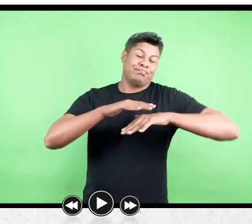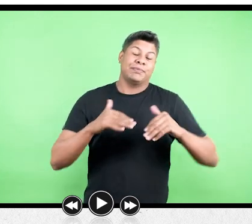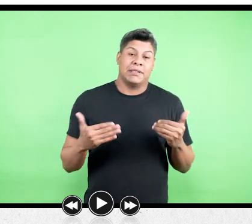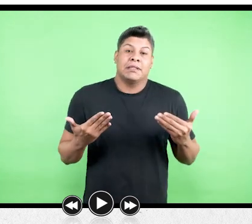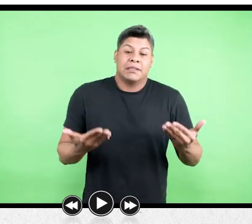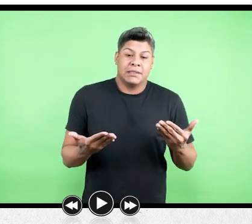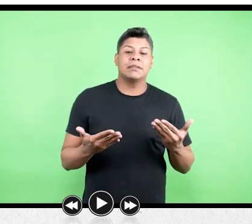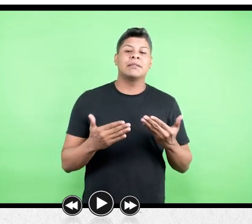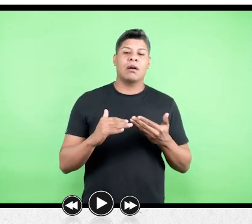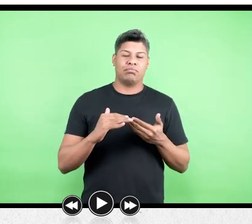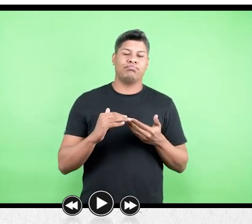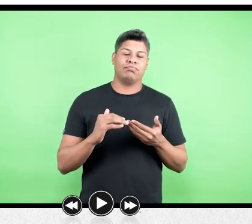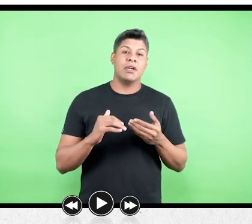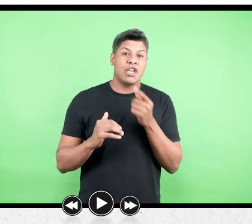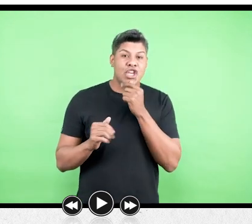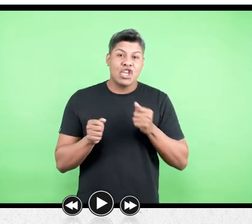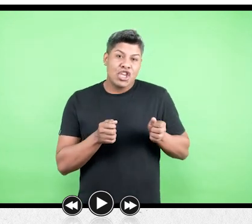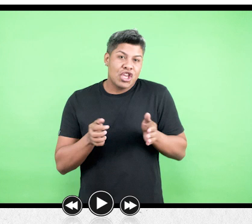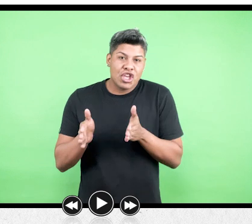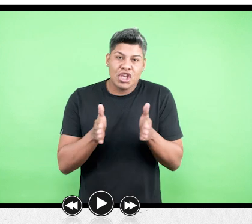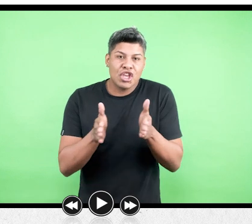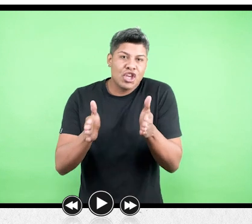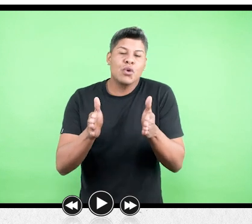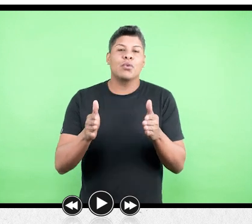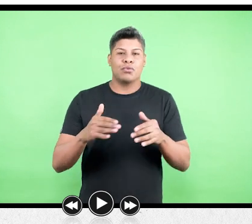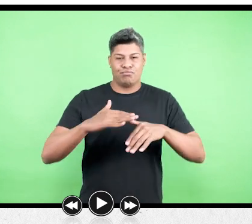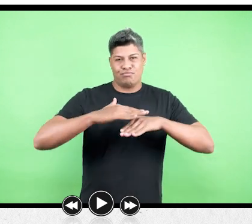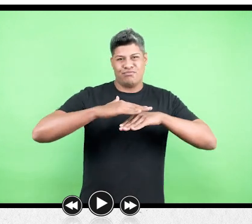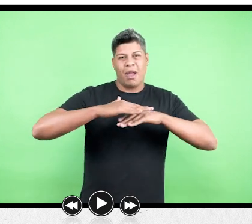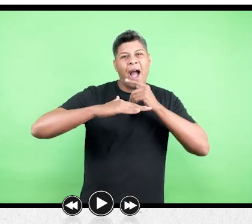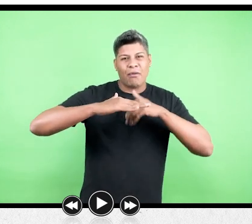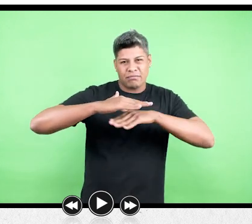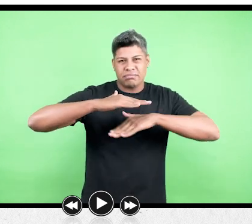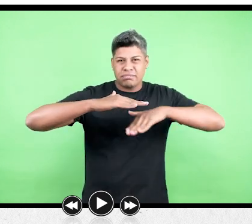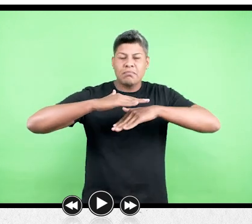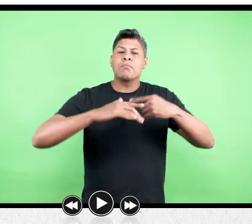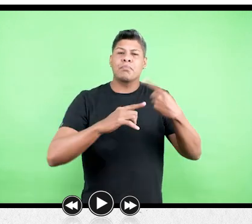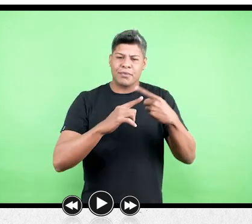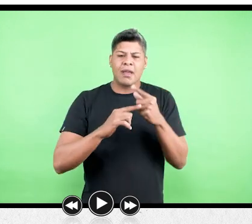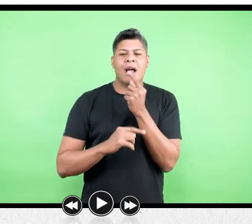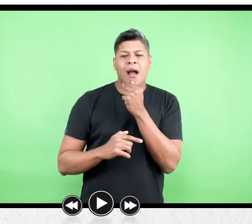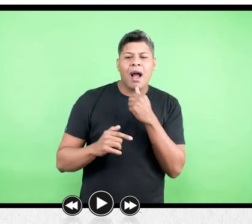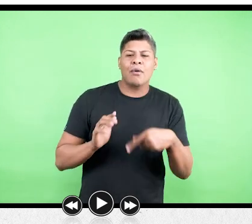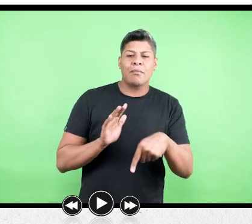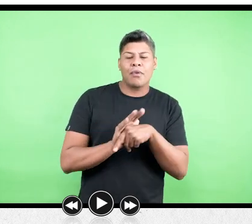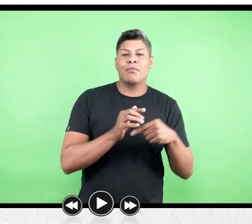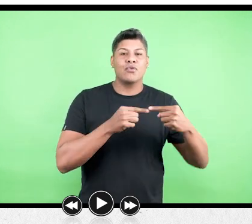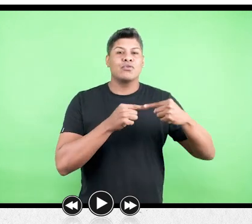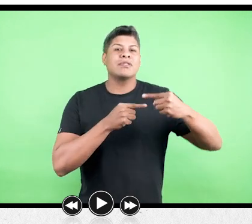a interação entre o rio e o aquífero, ela ocorre porque as águas são parte de um único